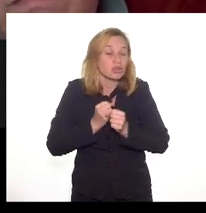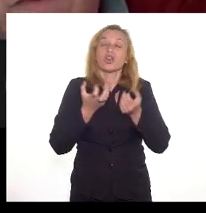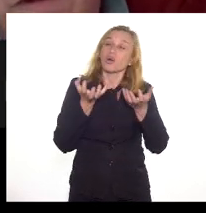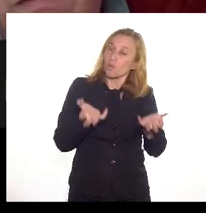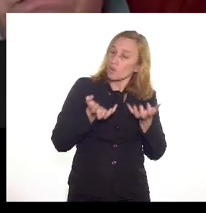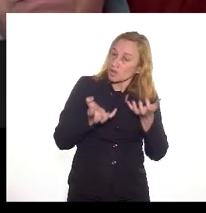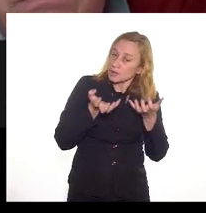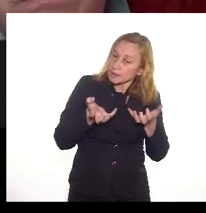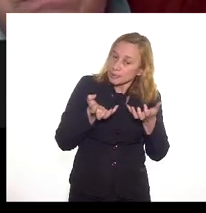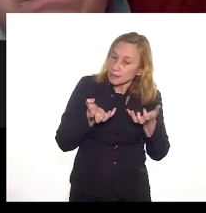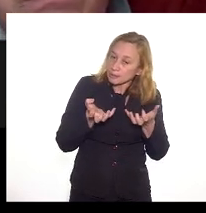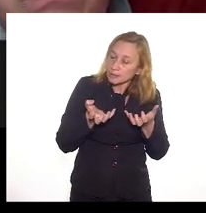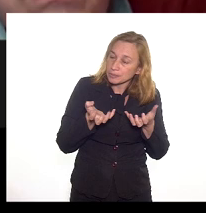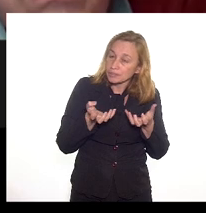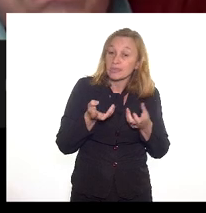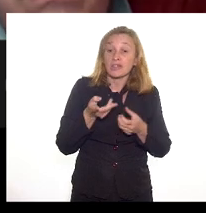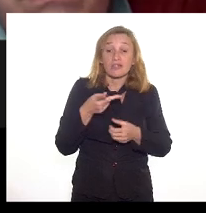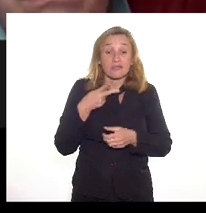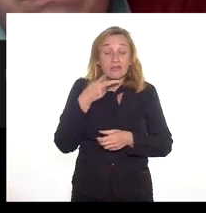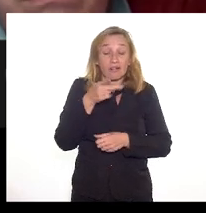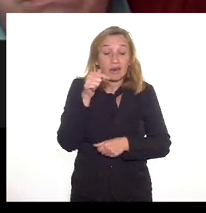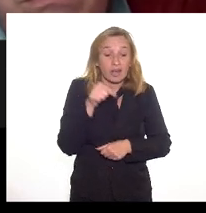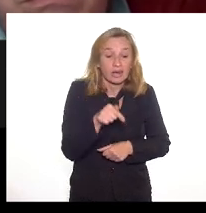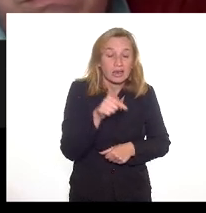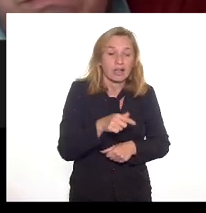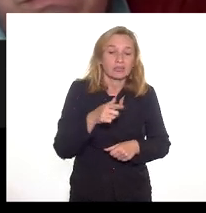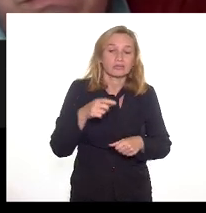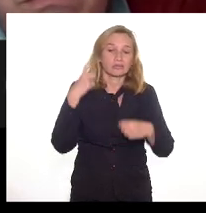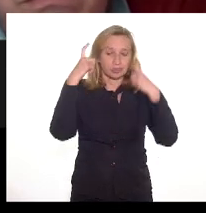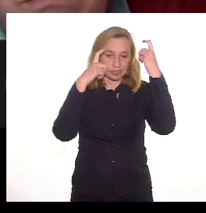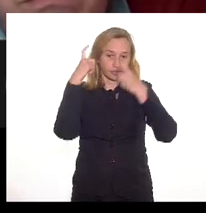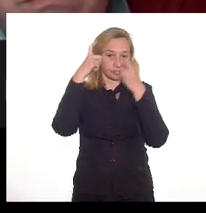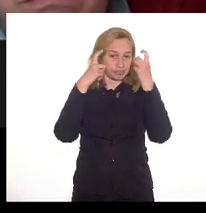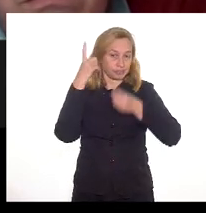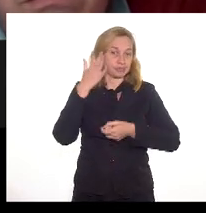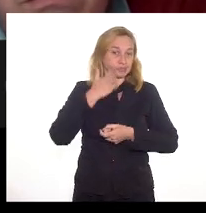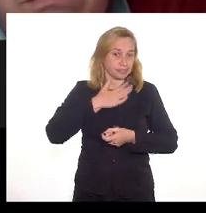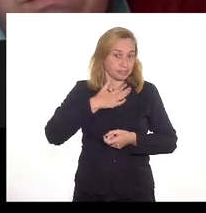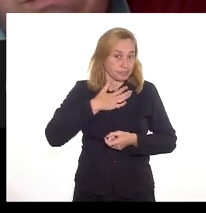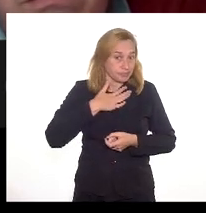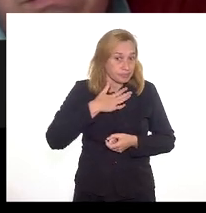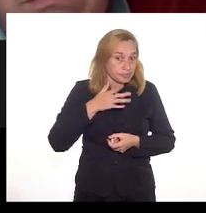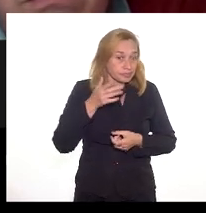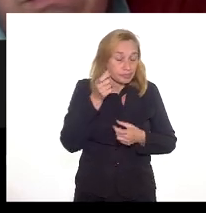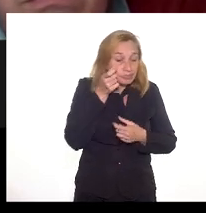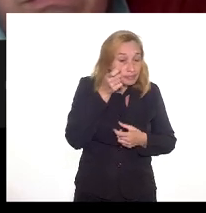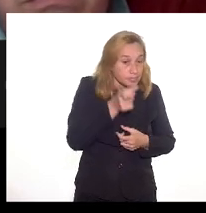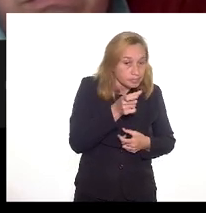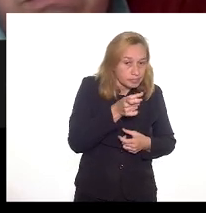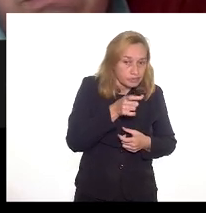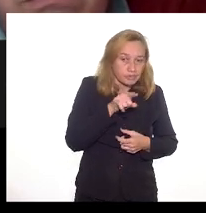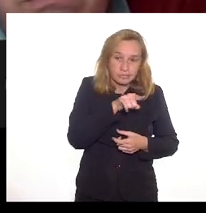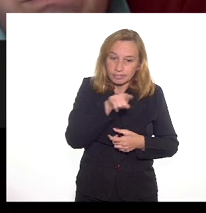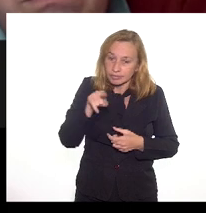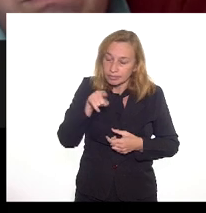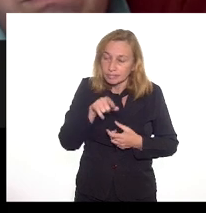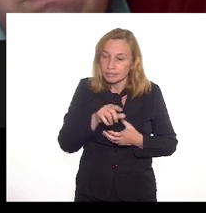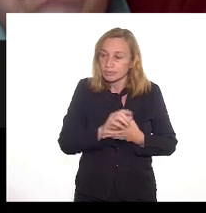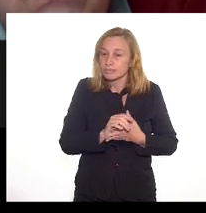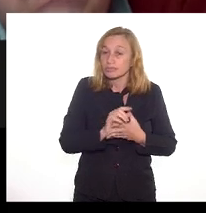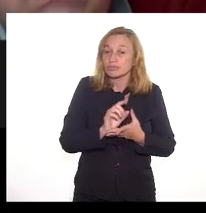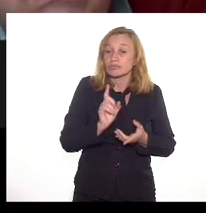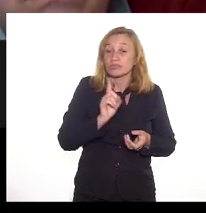queria reforçar que é minha preocupação e é meu dever de alerta de que o que nós